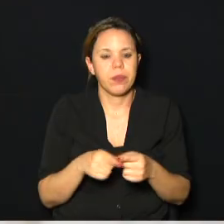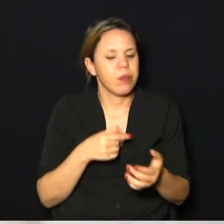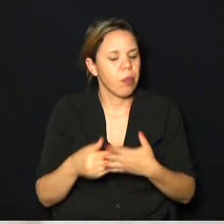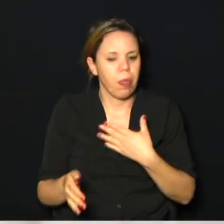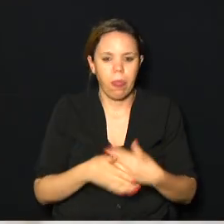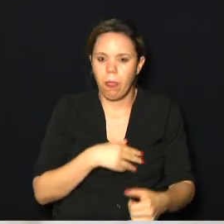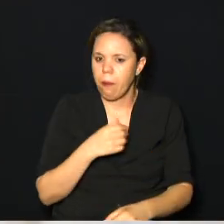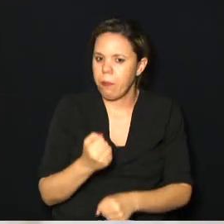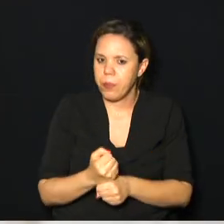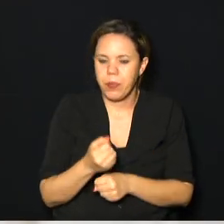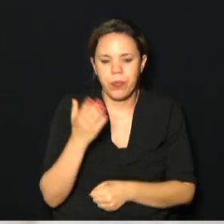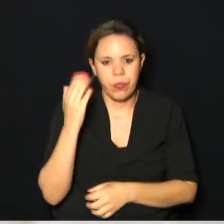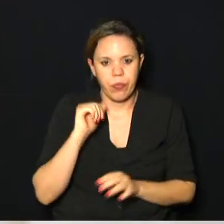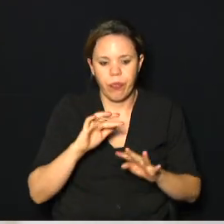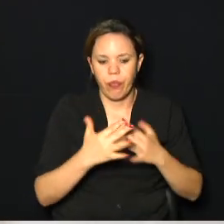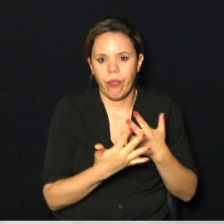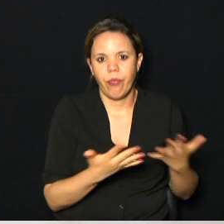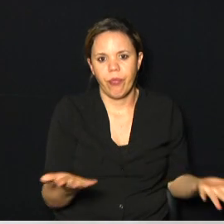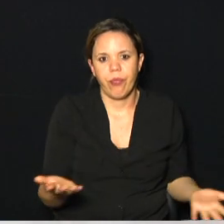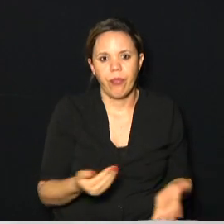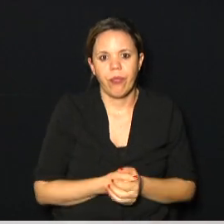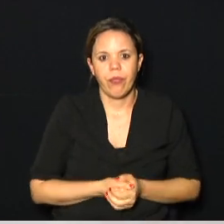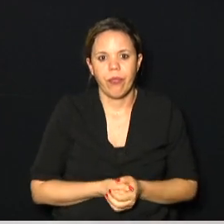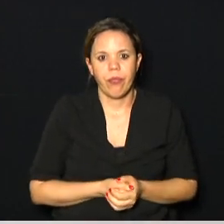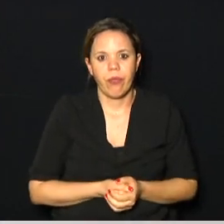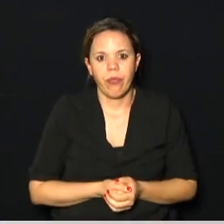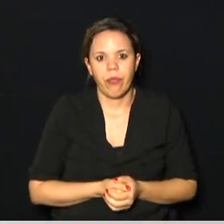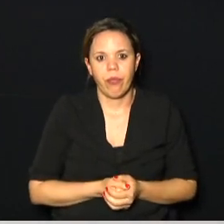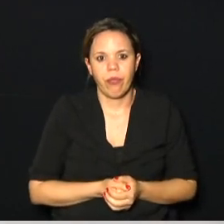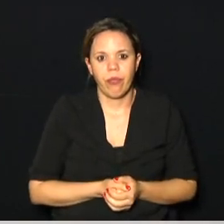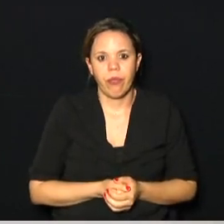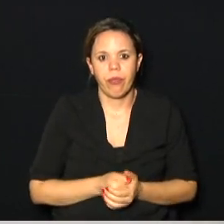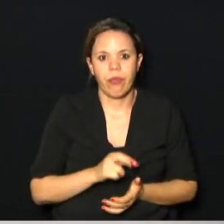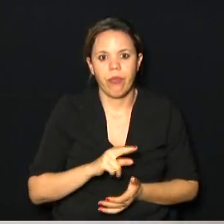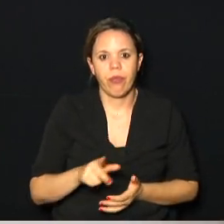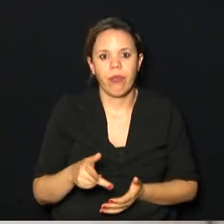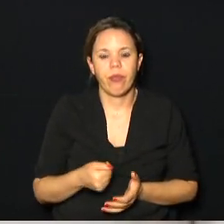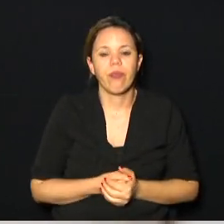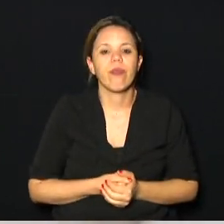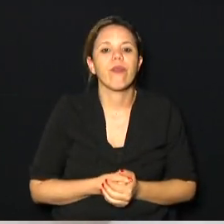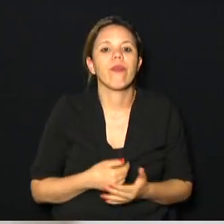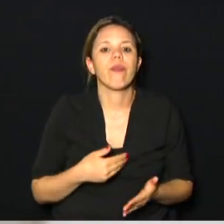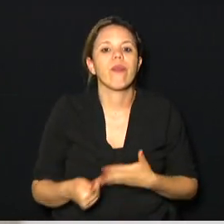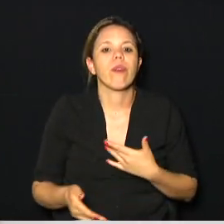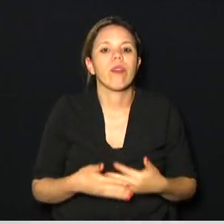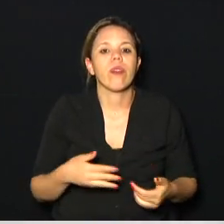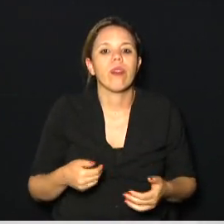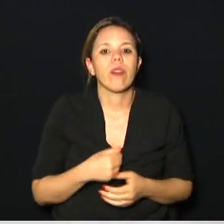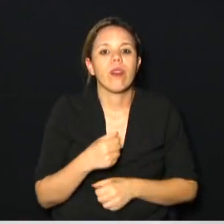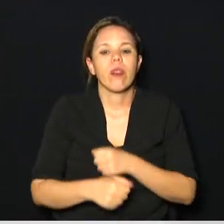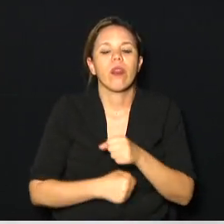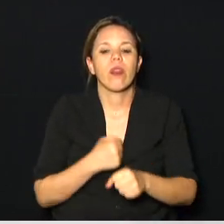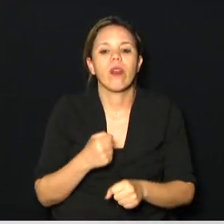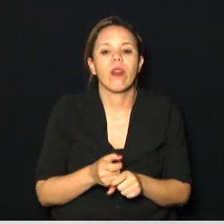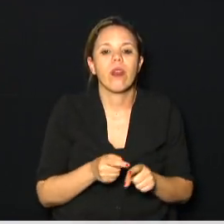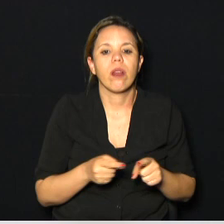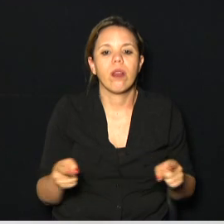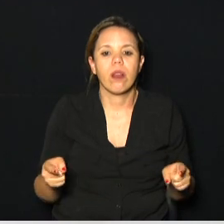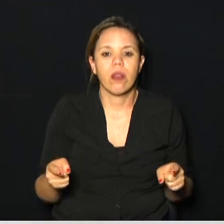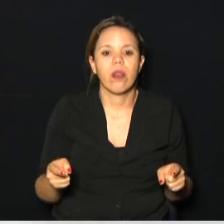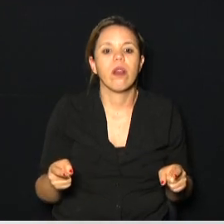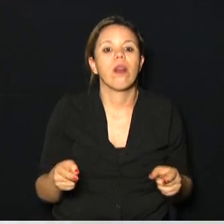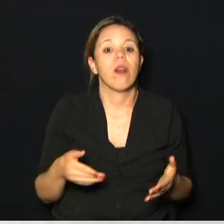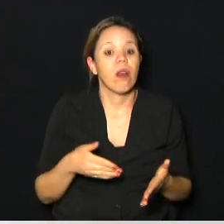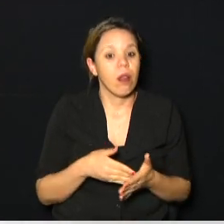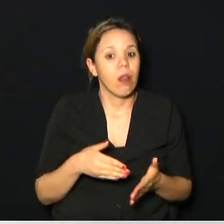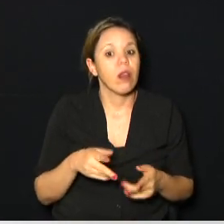qualquer A gente ano já nessa está de época do ano quarentena, né, doutora? já não é mesmo, mas em qualquer ano nessa época é uma época de